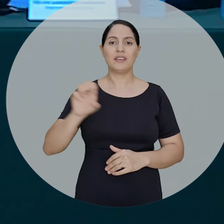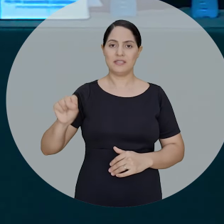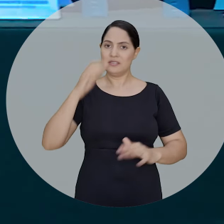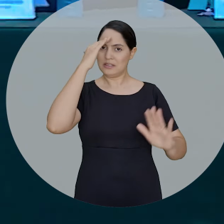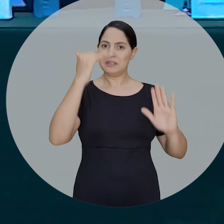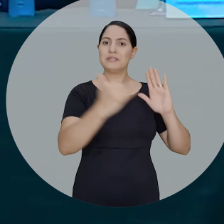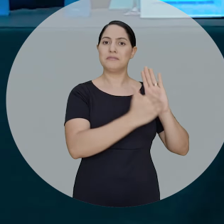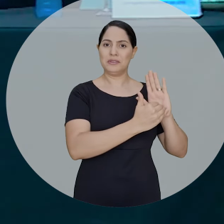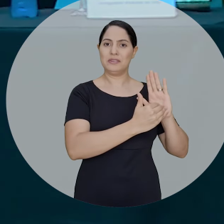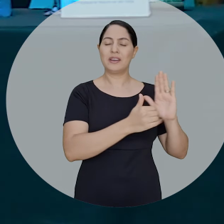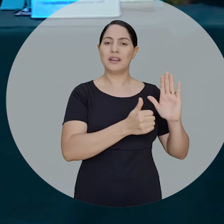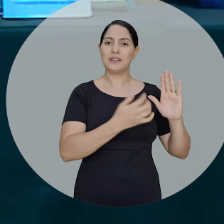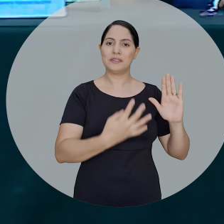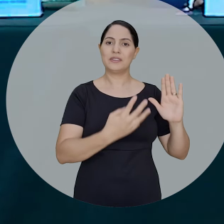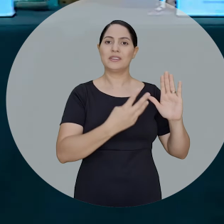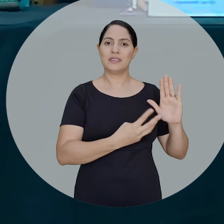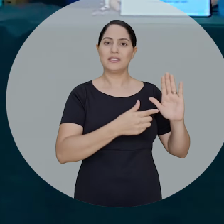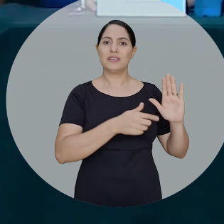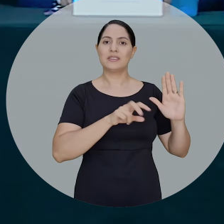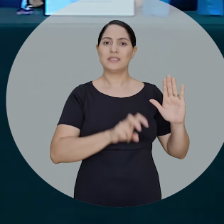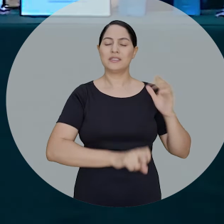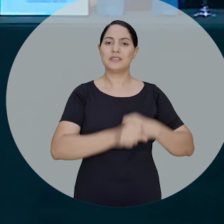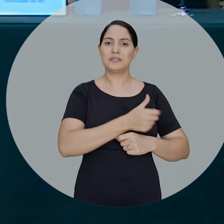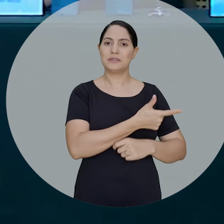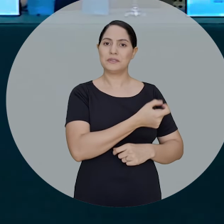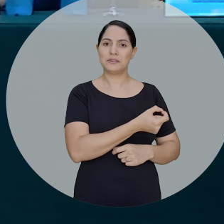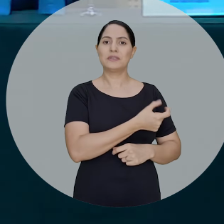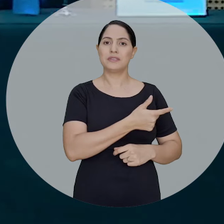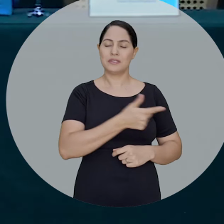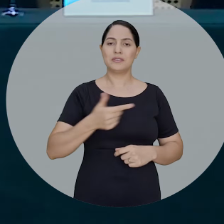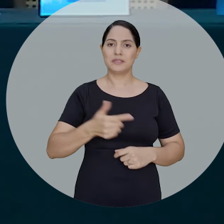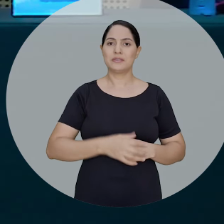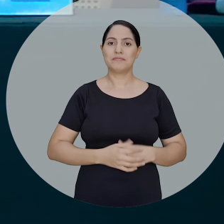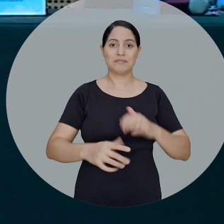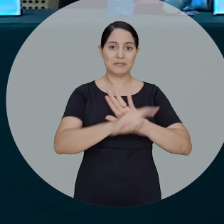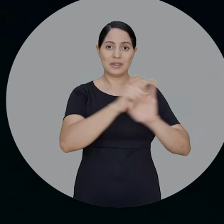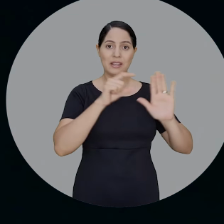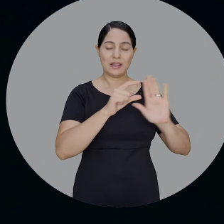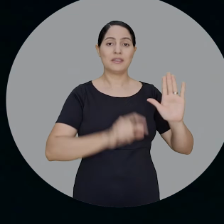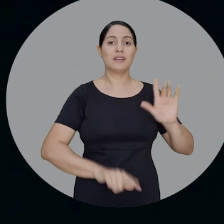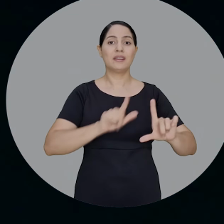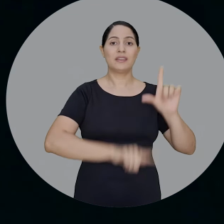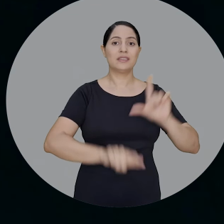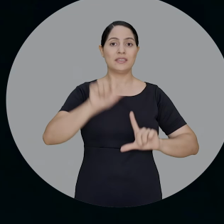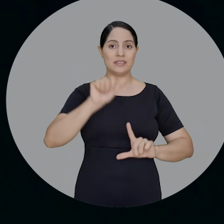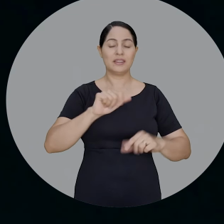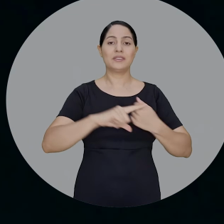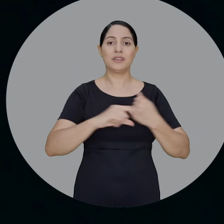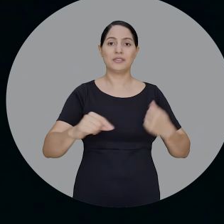14.365, de 2022, que incluiu o parágrafo 8º-A do artigo 85 do Código de Processo